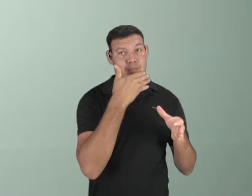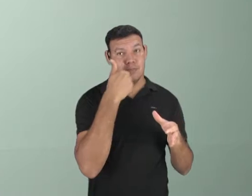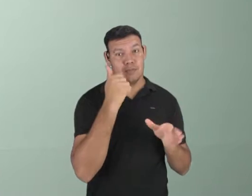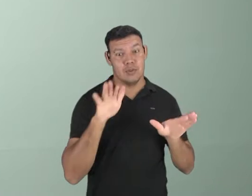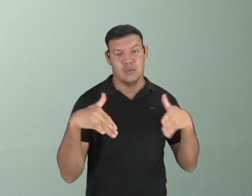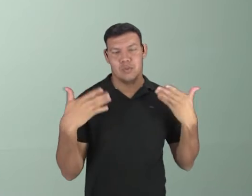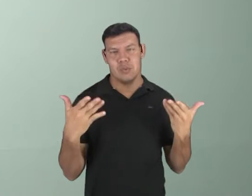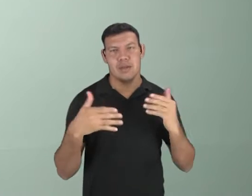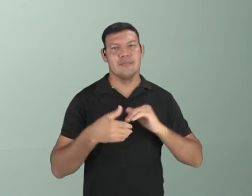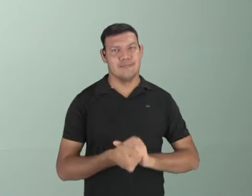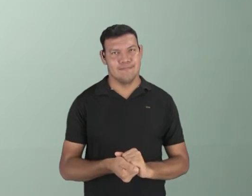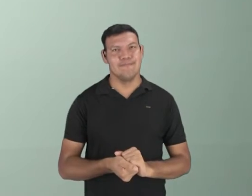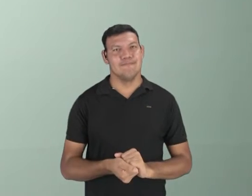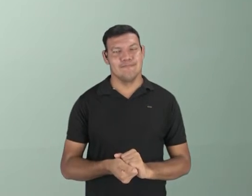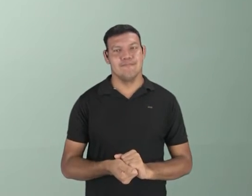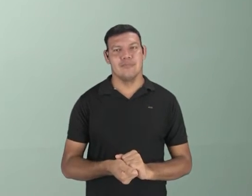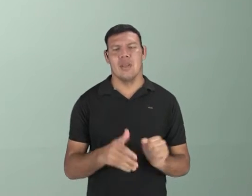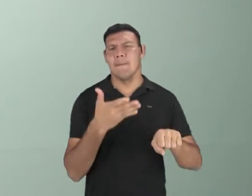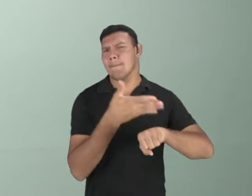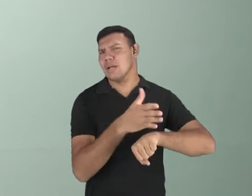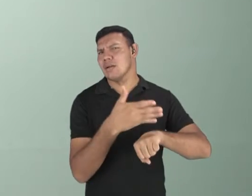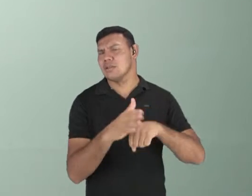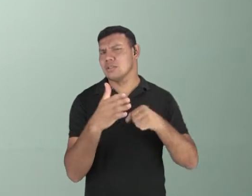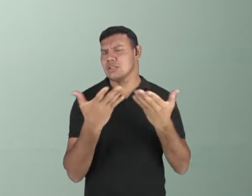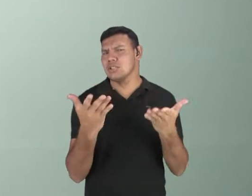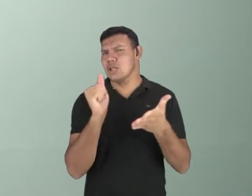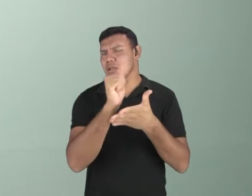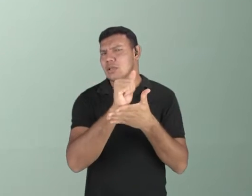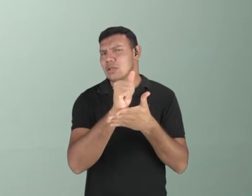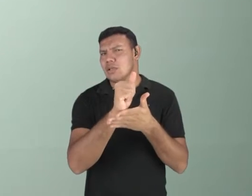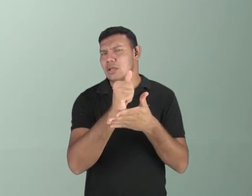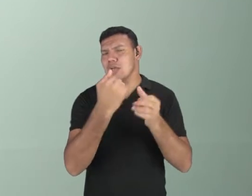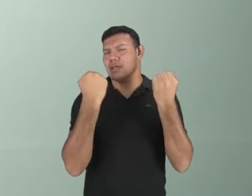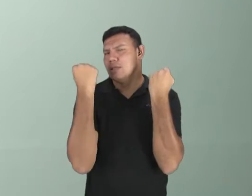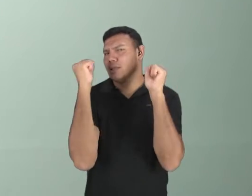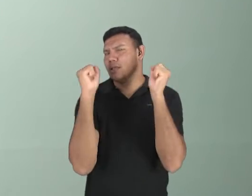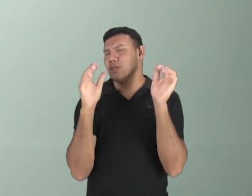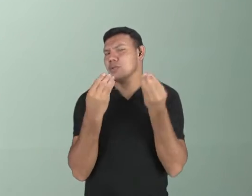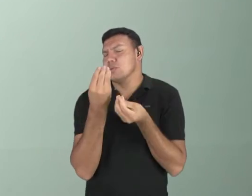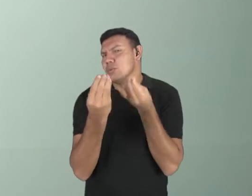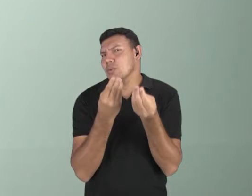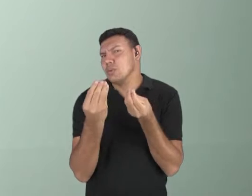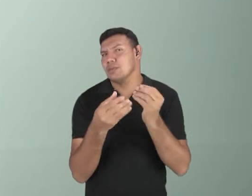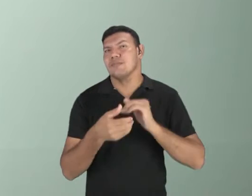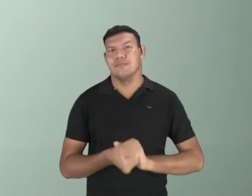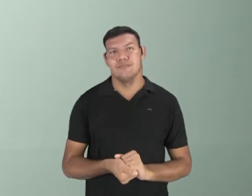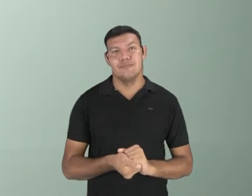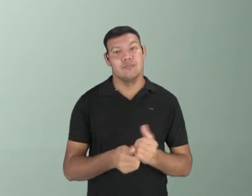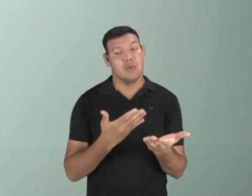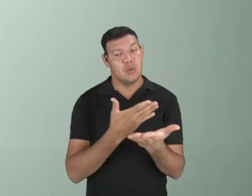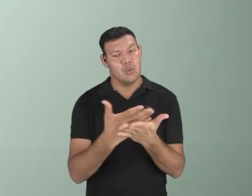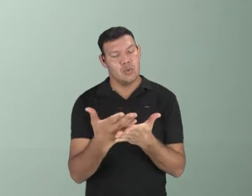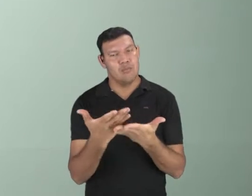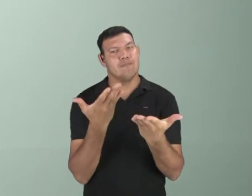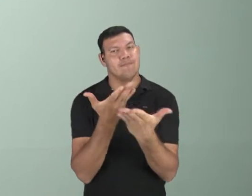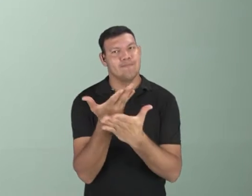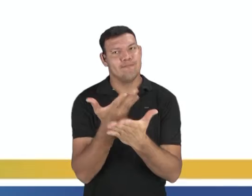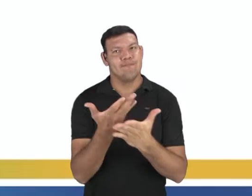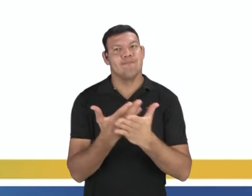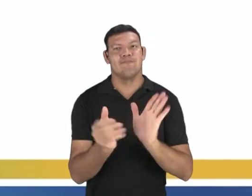mesmos, são outros? E como é que se pratica essas atividades, tudo bem? Vamos iniciar então a nossa aula vendo